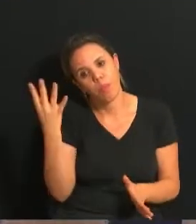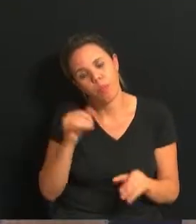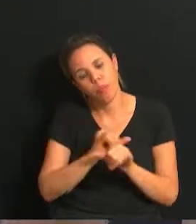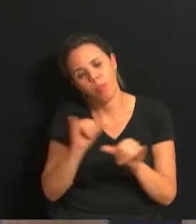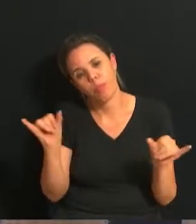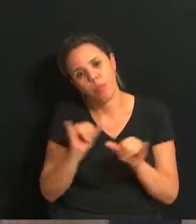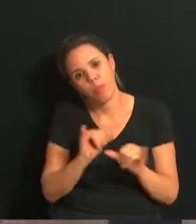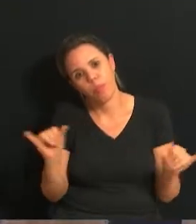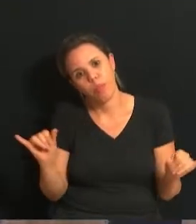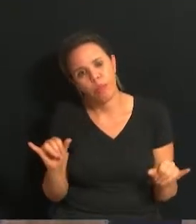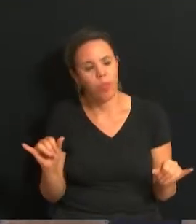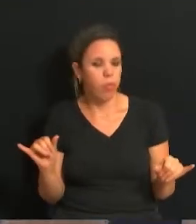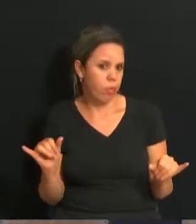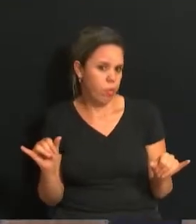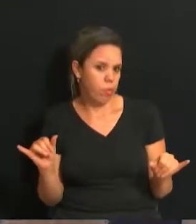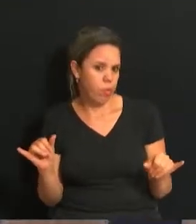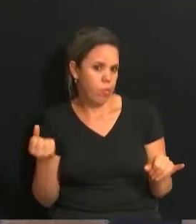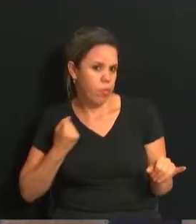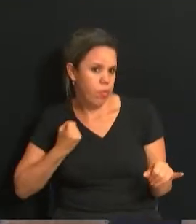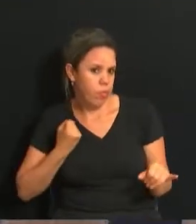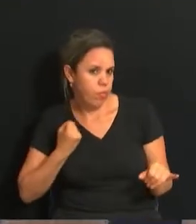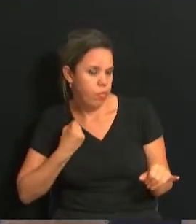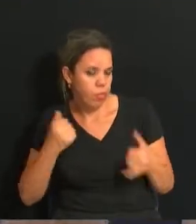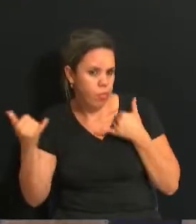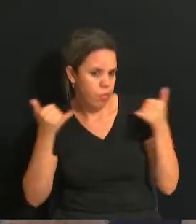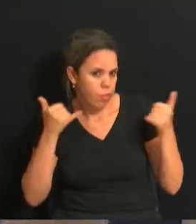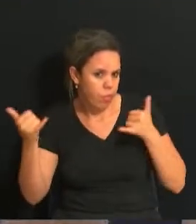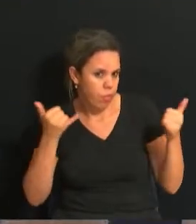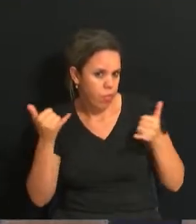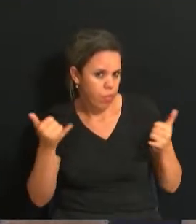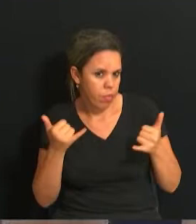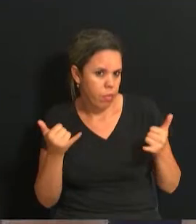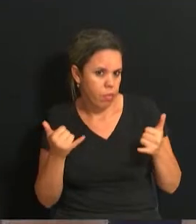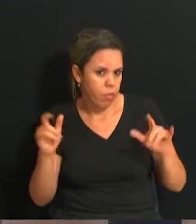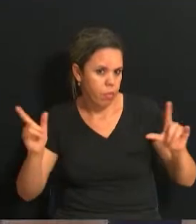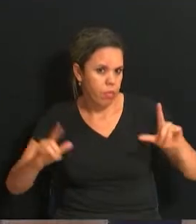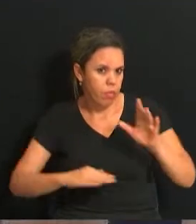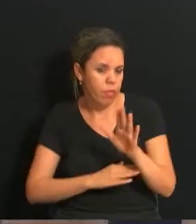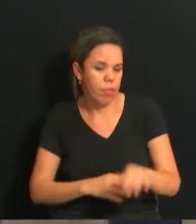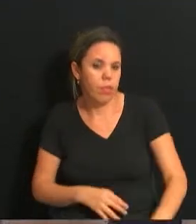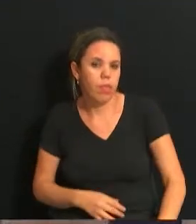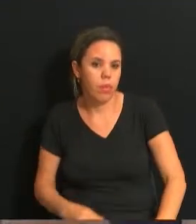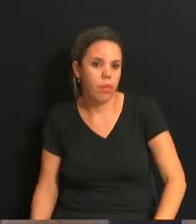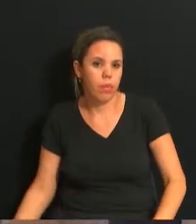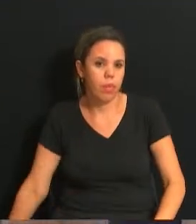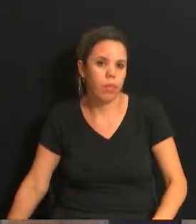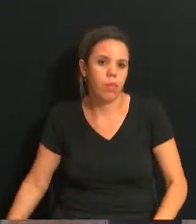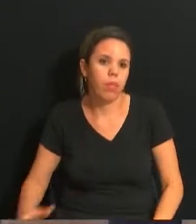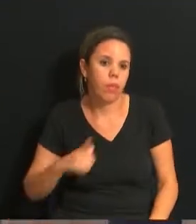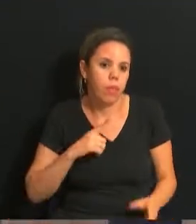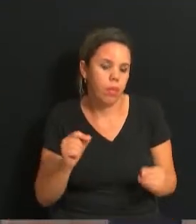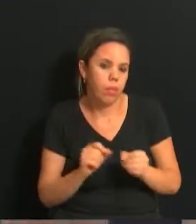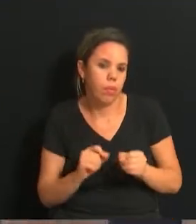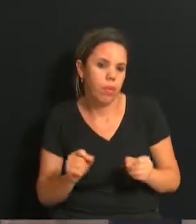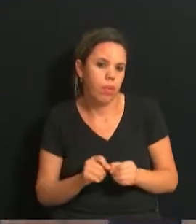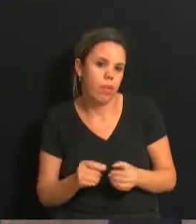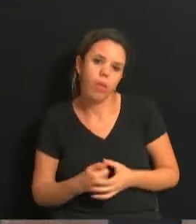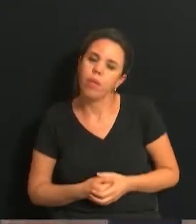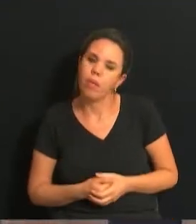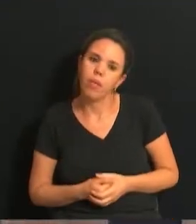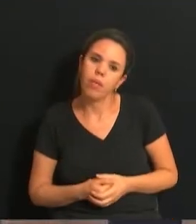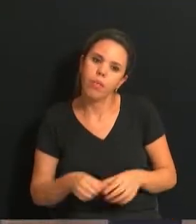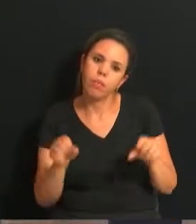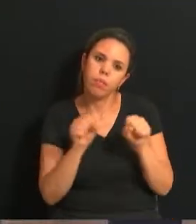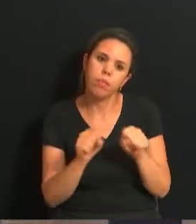divulgação dos números, dos telefones. A TV Câmara faz isso de forma sistemática, a gente tem feito também de forma